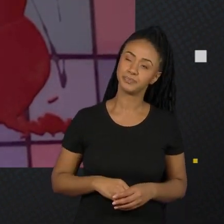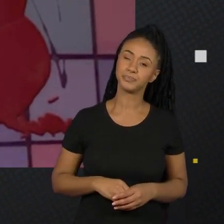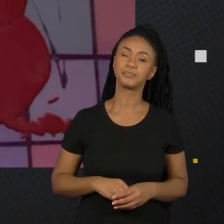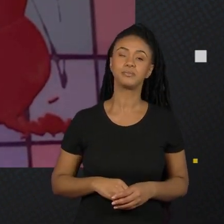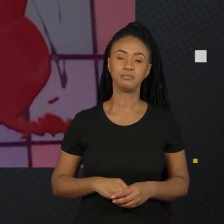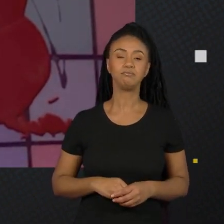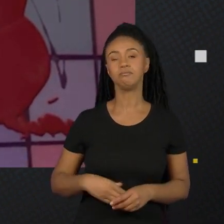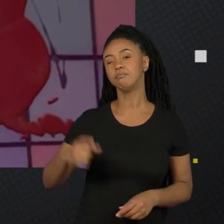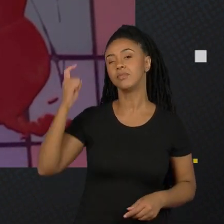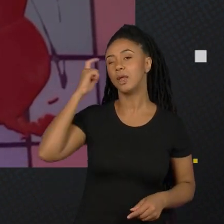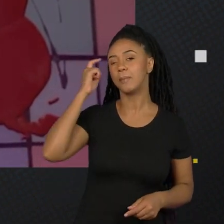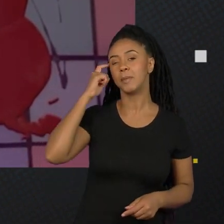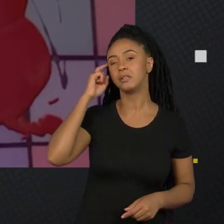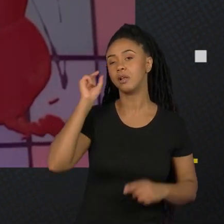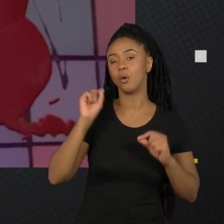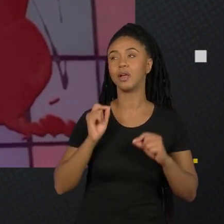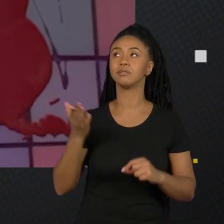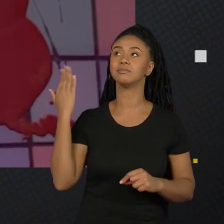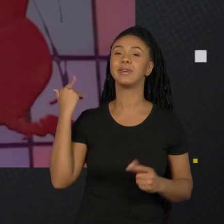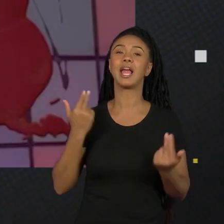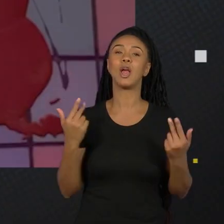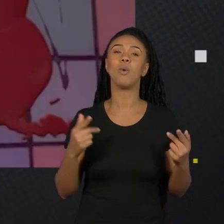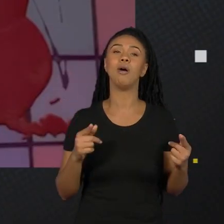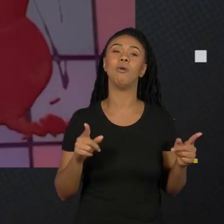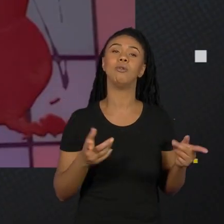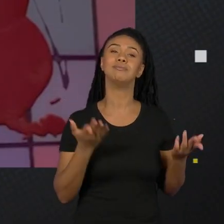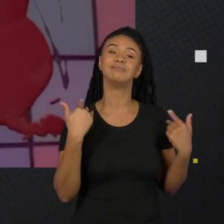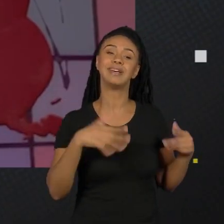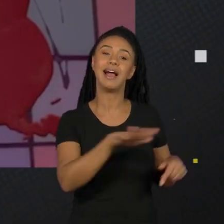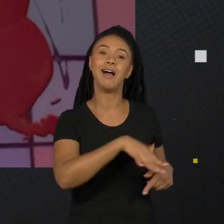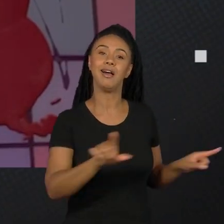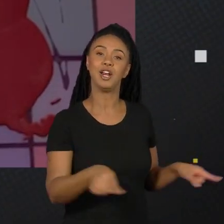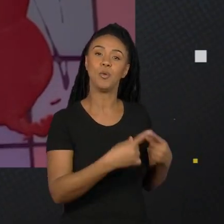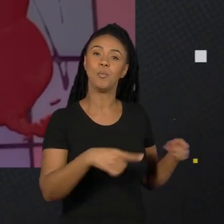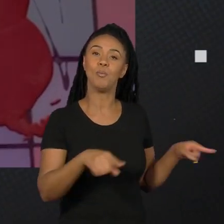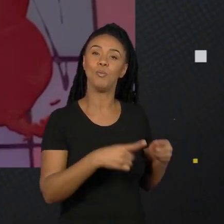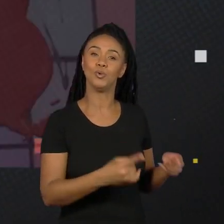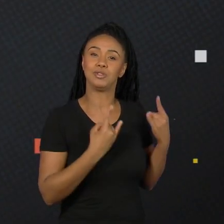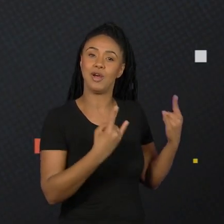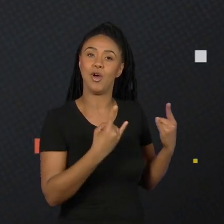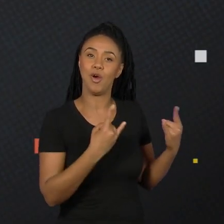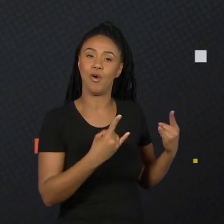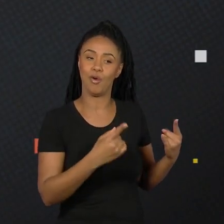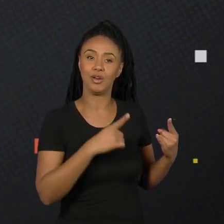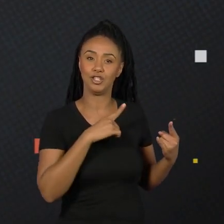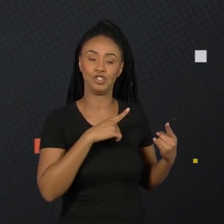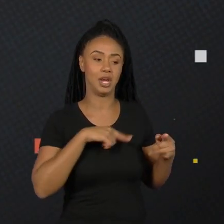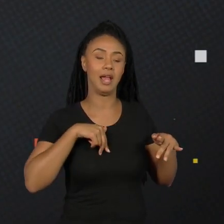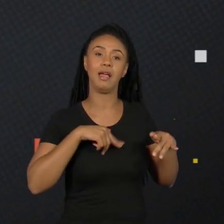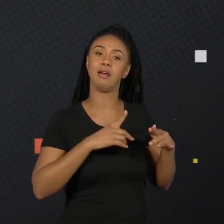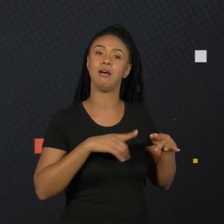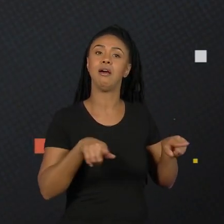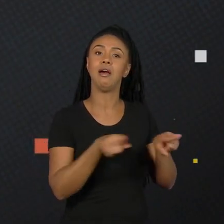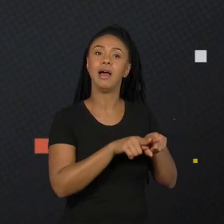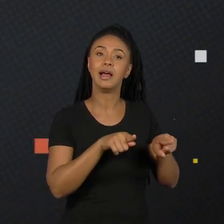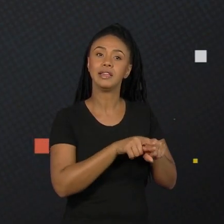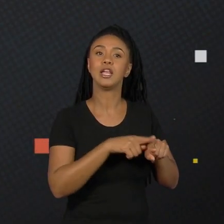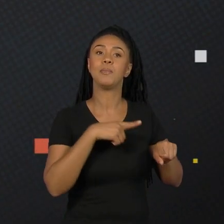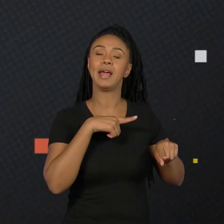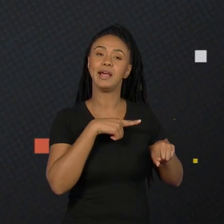que nós tínhamos a Jovem Guarda, né? Tínhamos os Beatles, e nós éramos